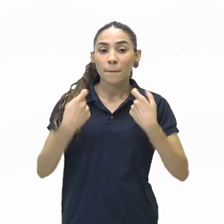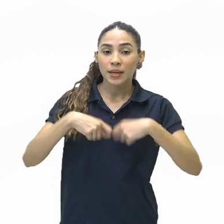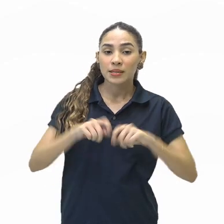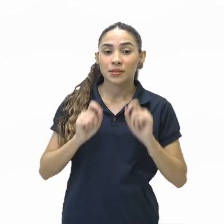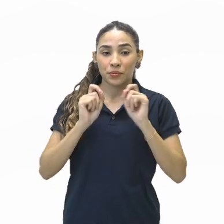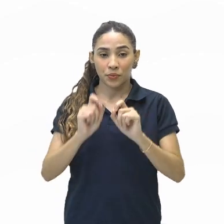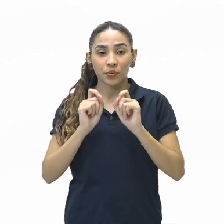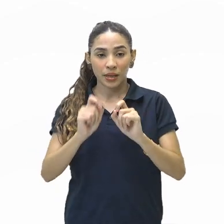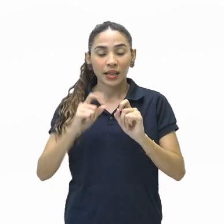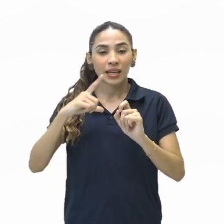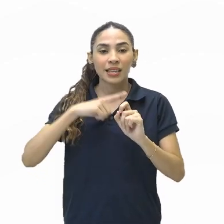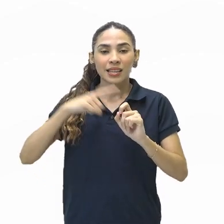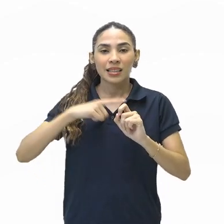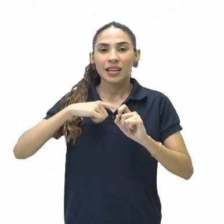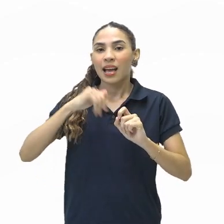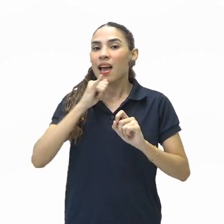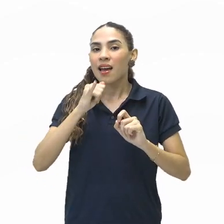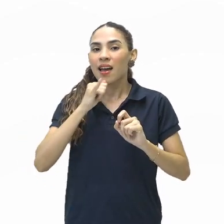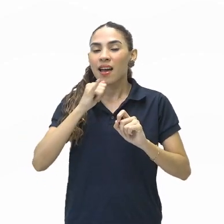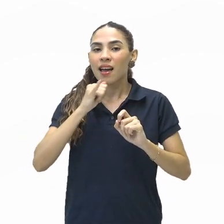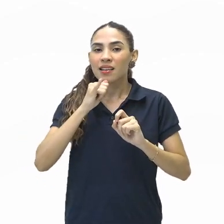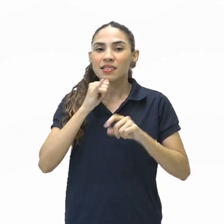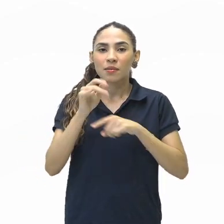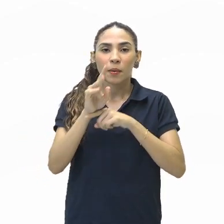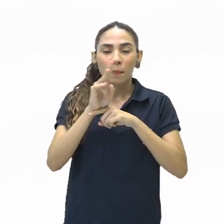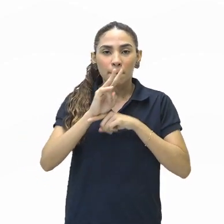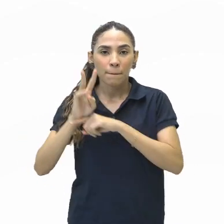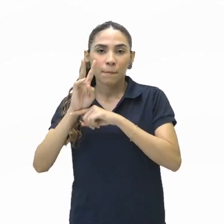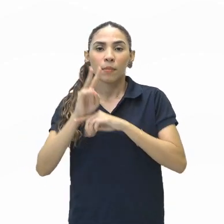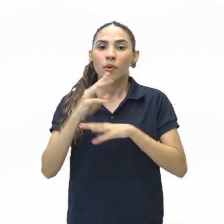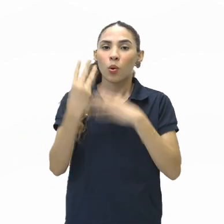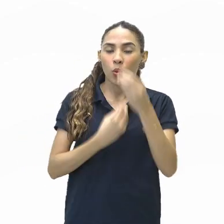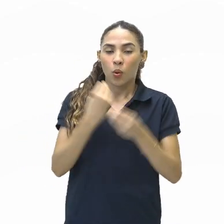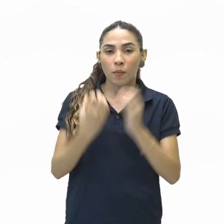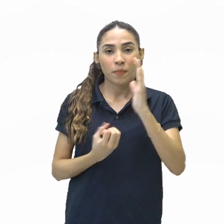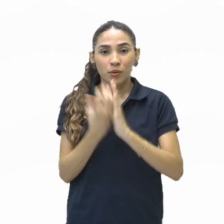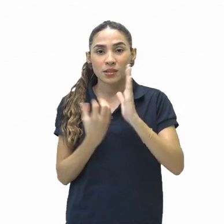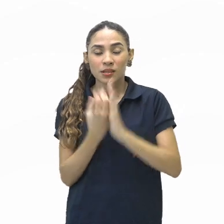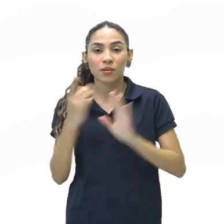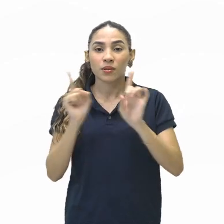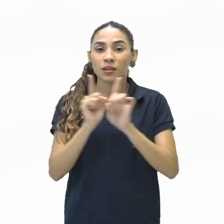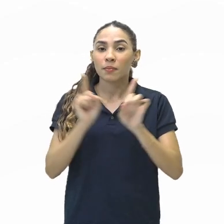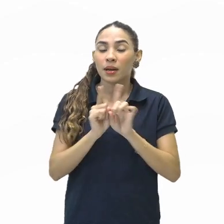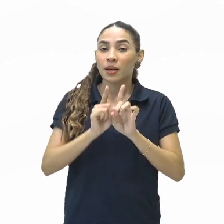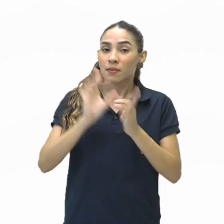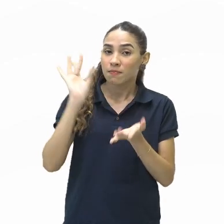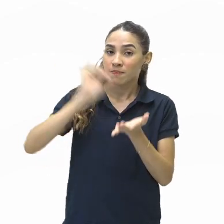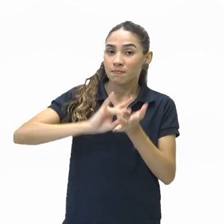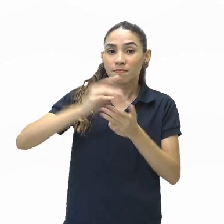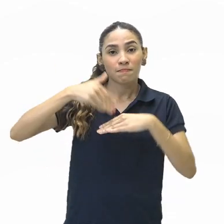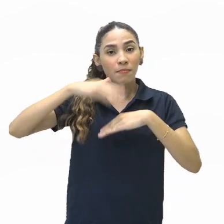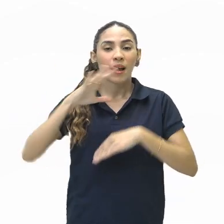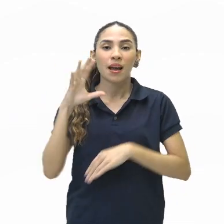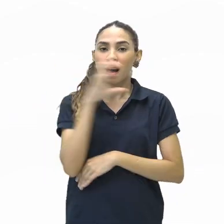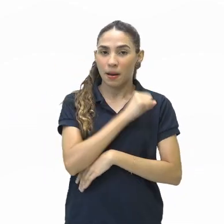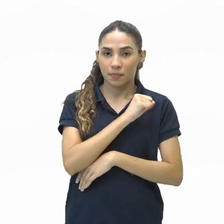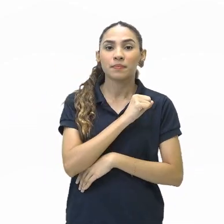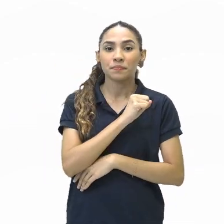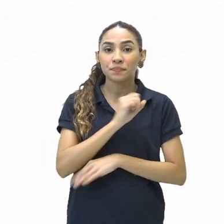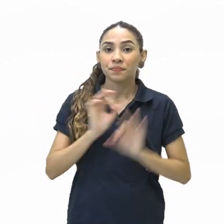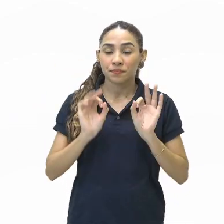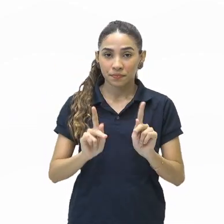necessário haver uma rede, né, de escoamento para que essa produção ela seja mais rápida,